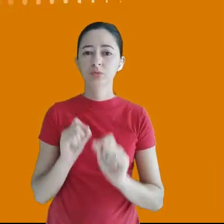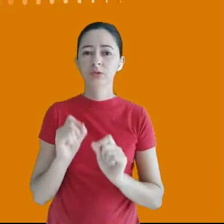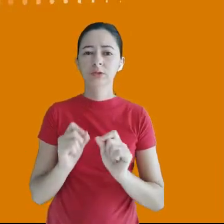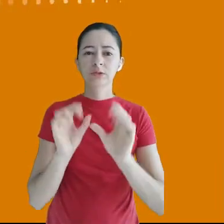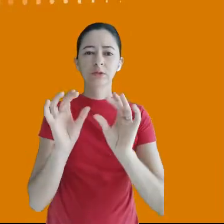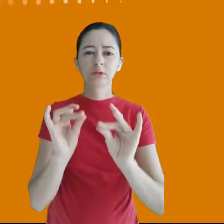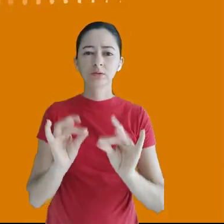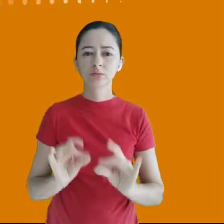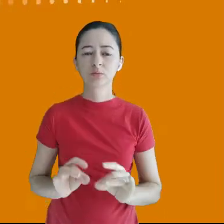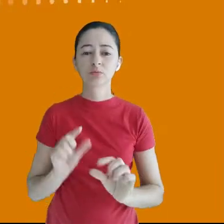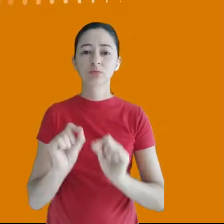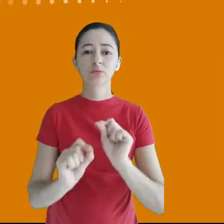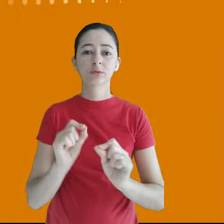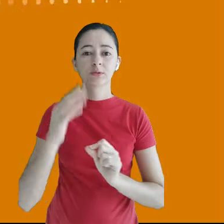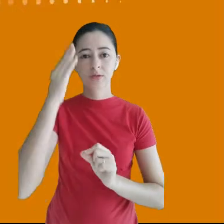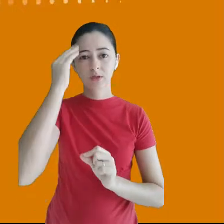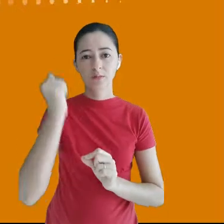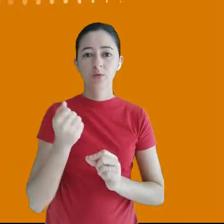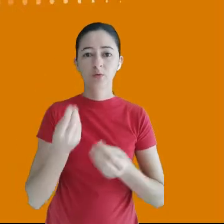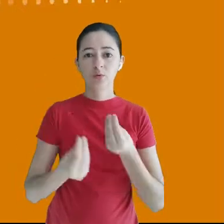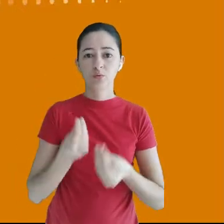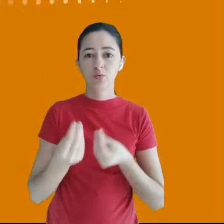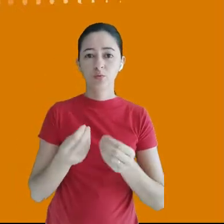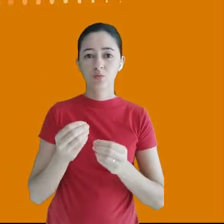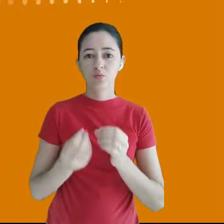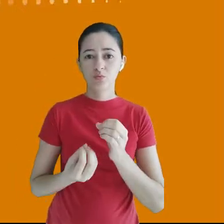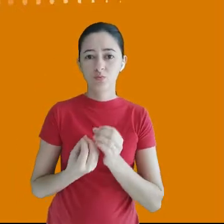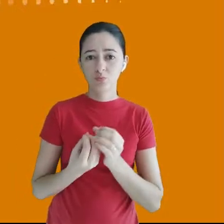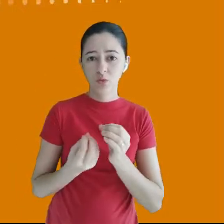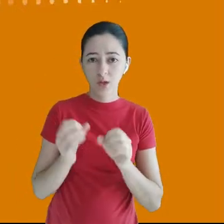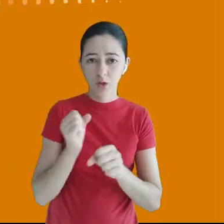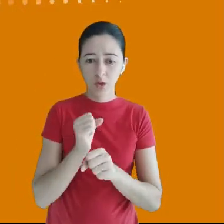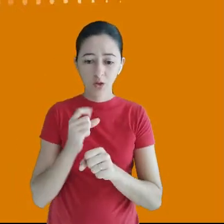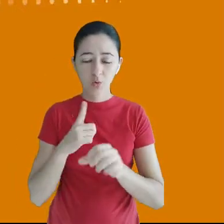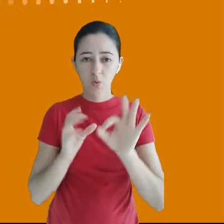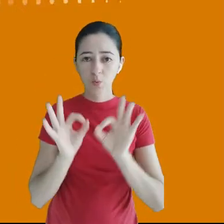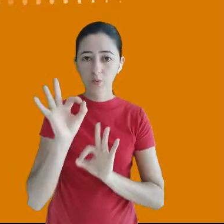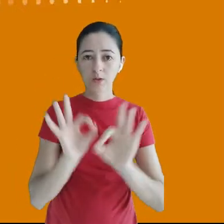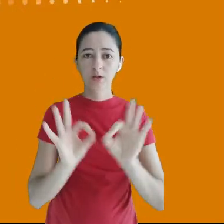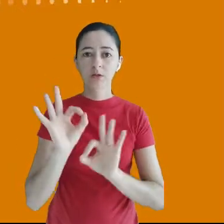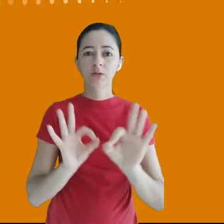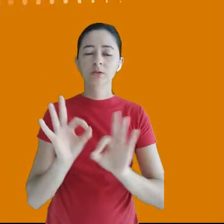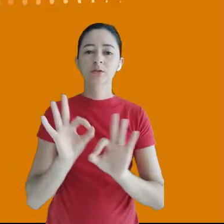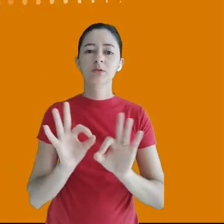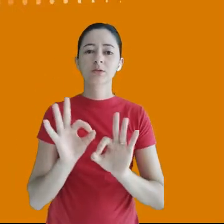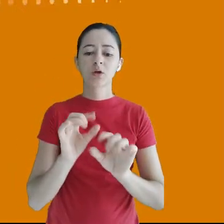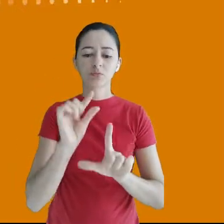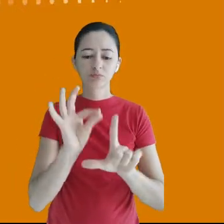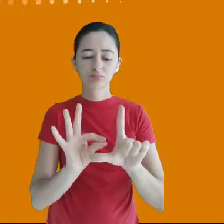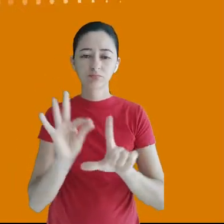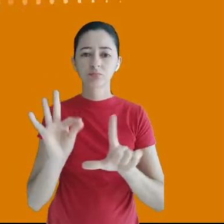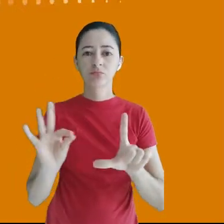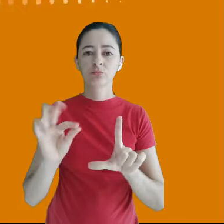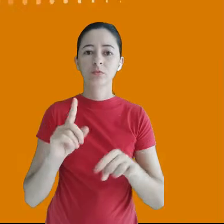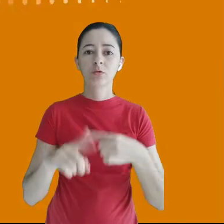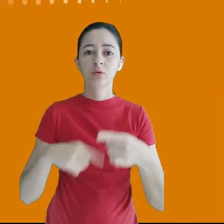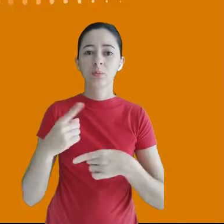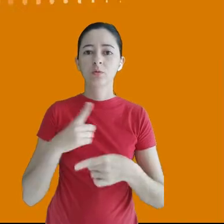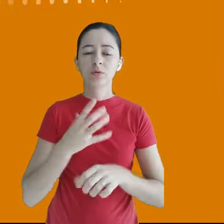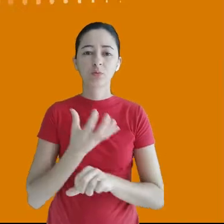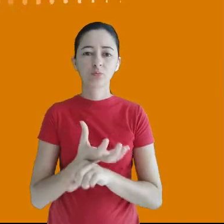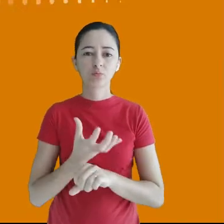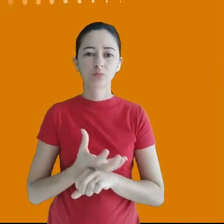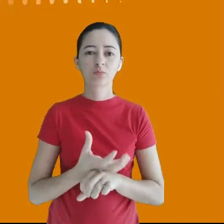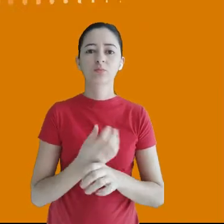é o que define o que é que você tem que saber para fazer o diagrama de identidade e relacionamento. Depois das próximas aulas, ao decorrer